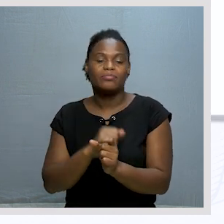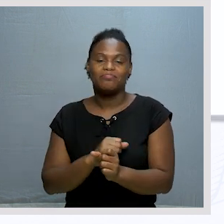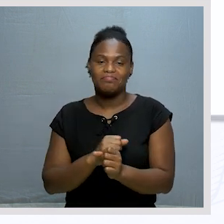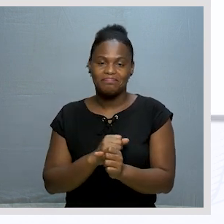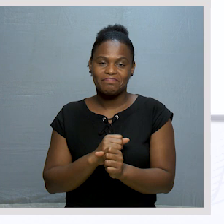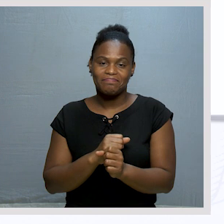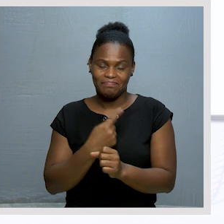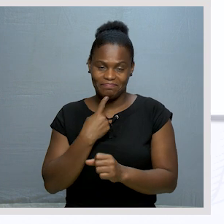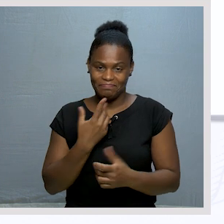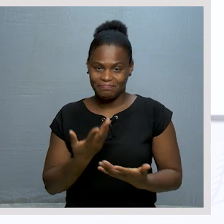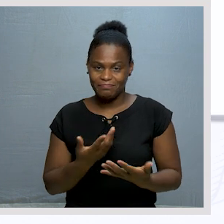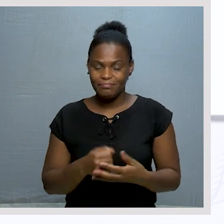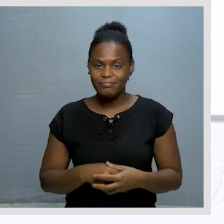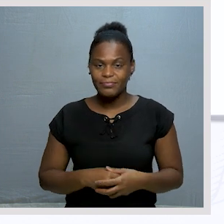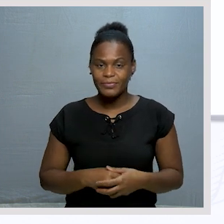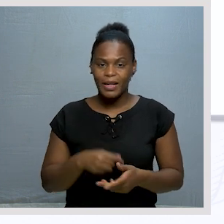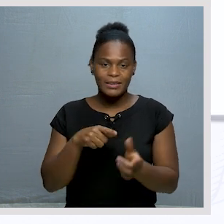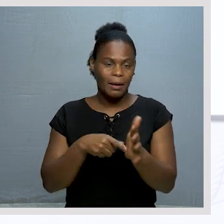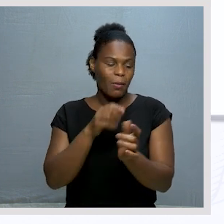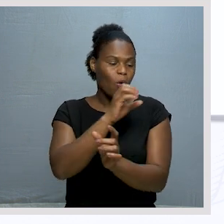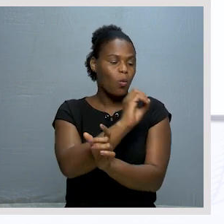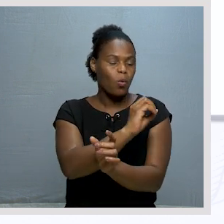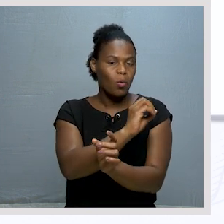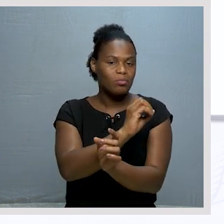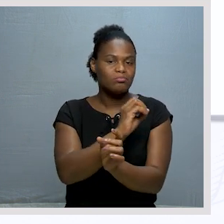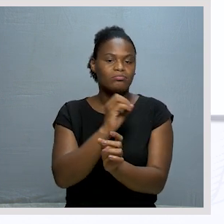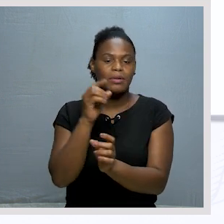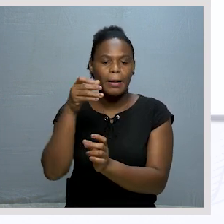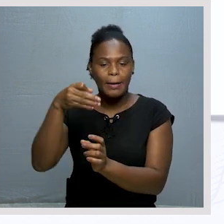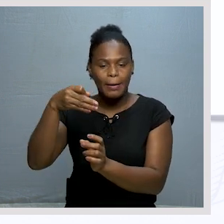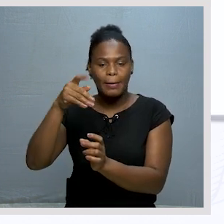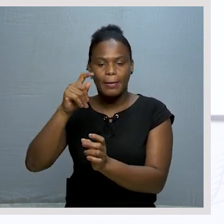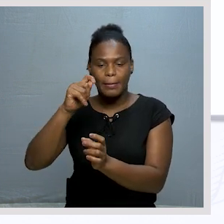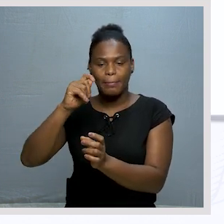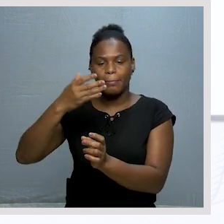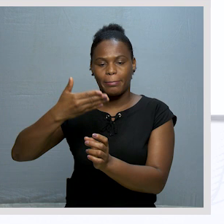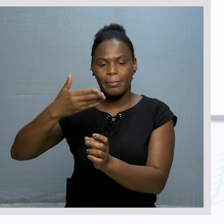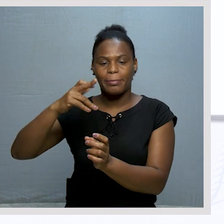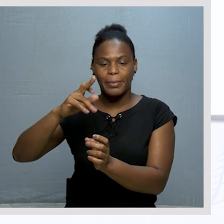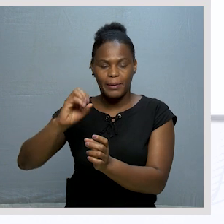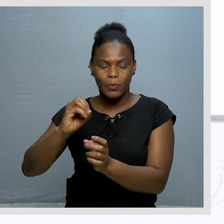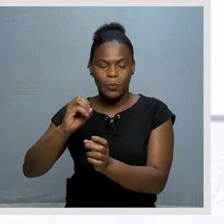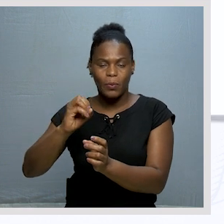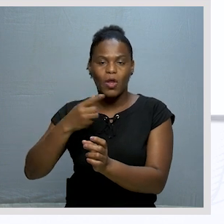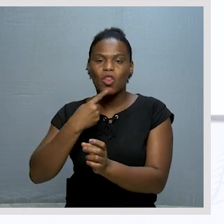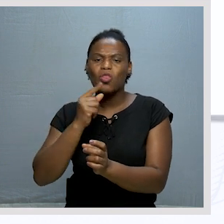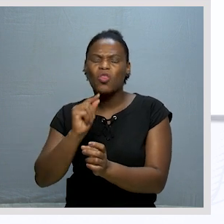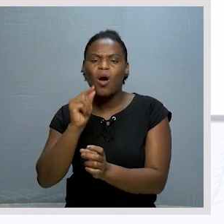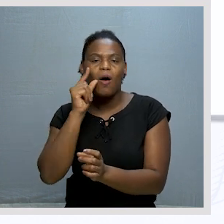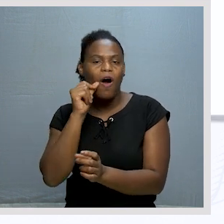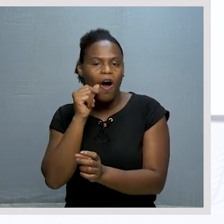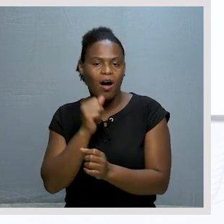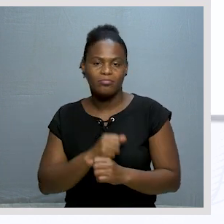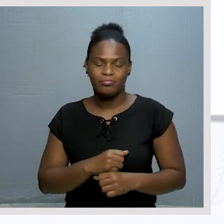gênero masculino. O Pedro. Pedro é um nome masculino.